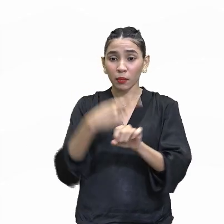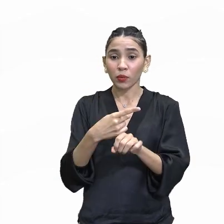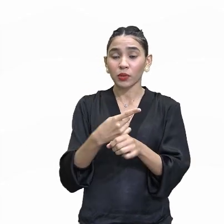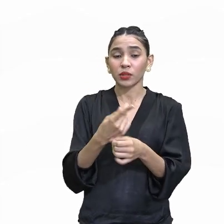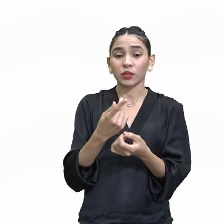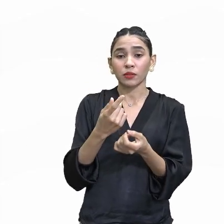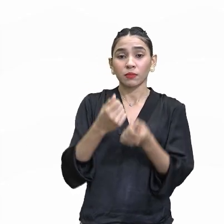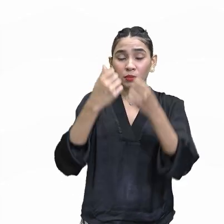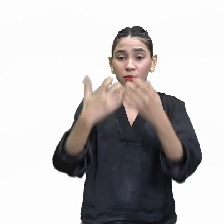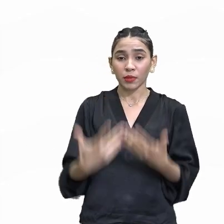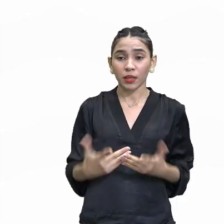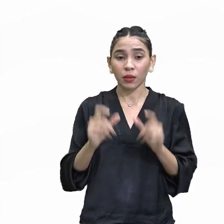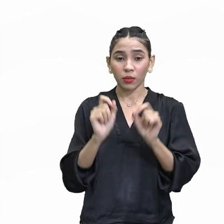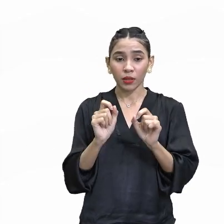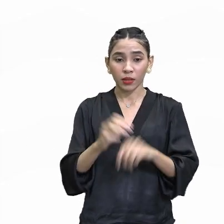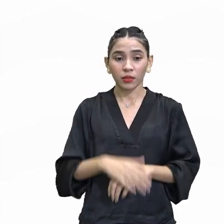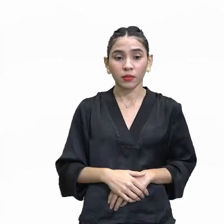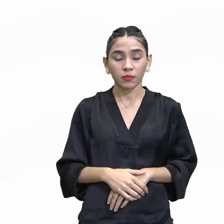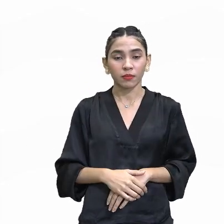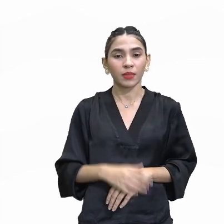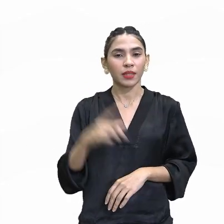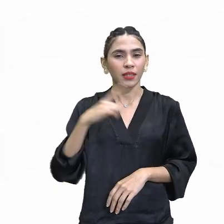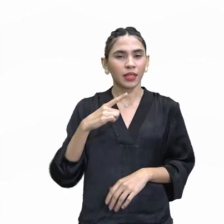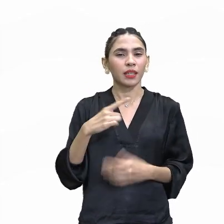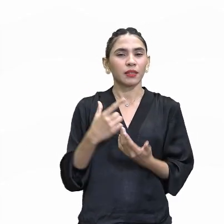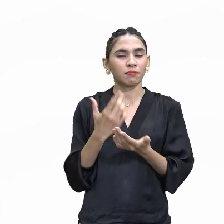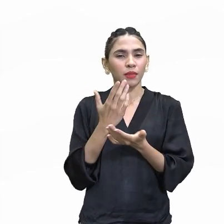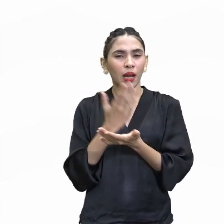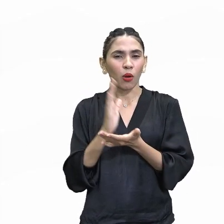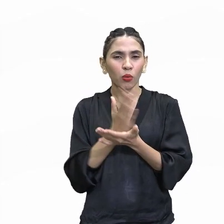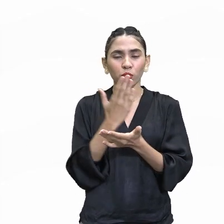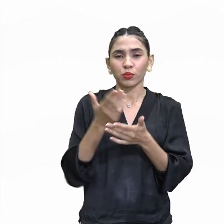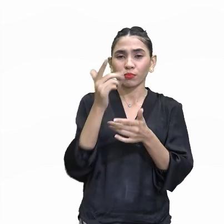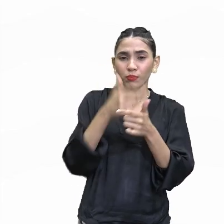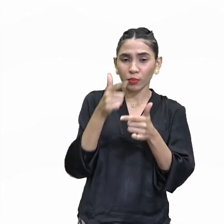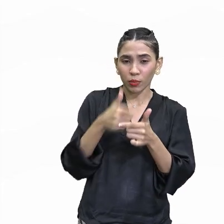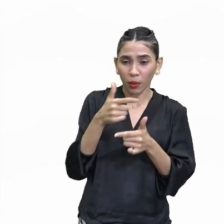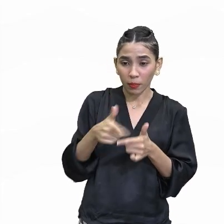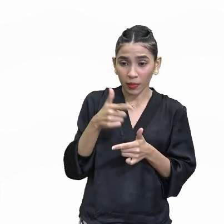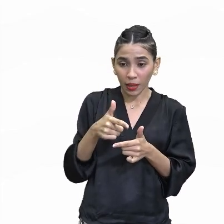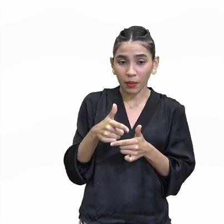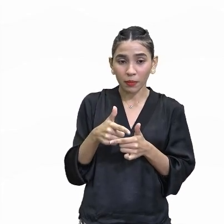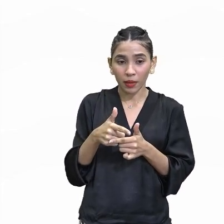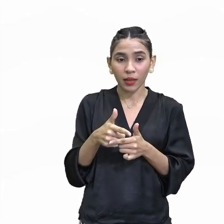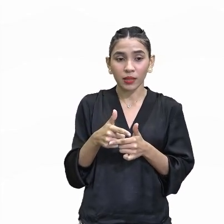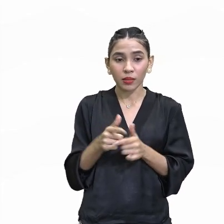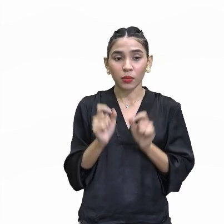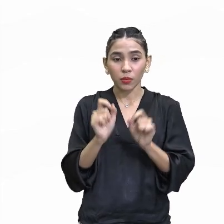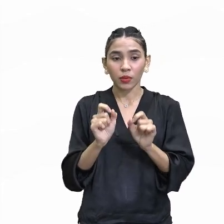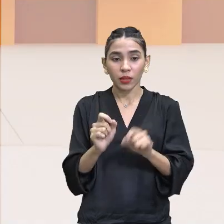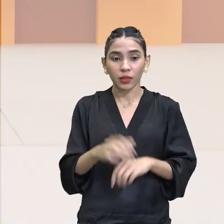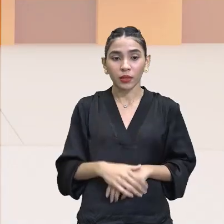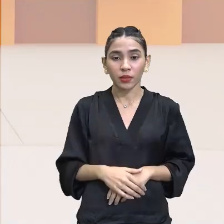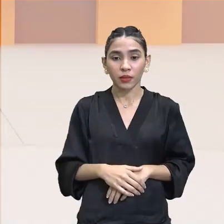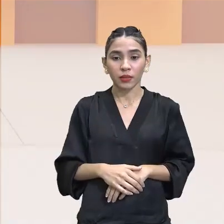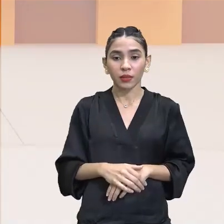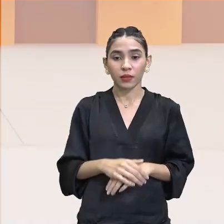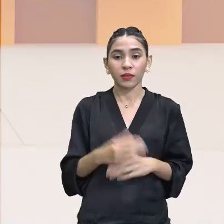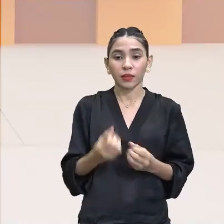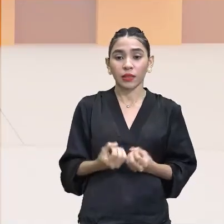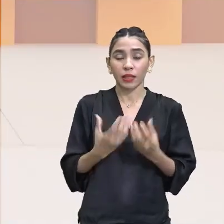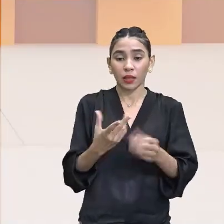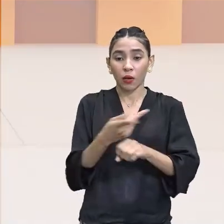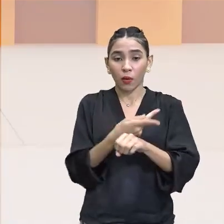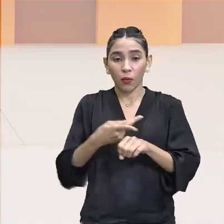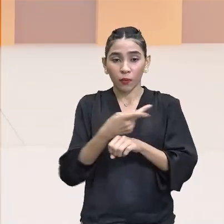né? Gera alguns problemas nesse sentido aí com relação à questão da lei da oferta e da